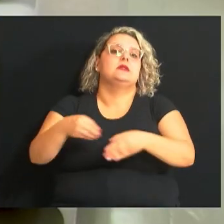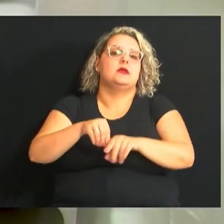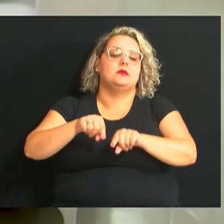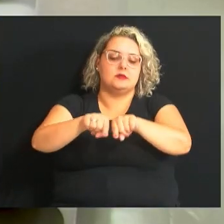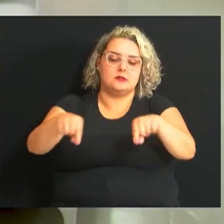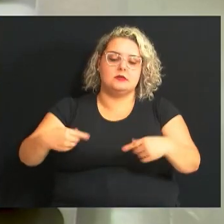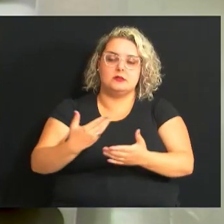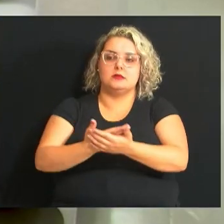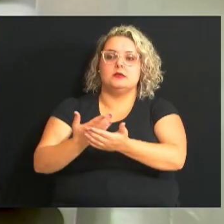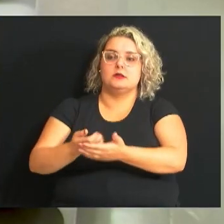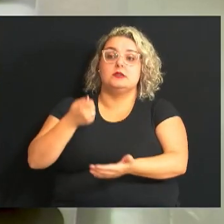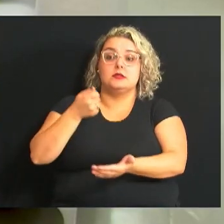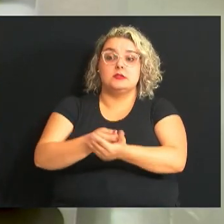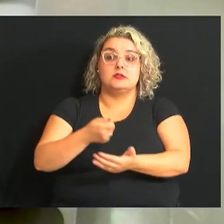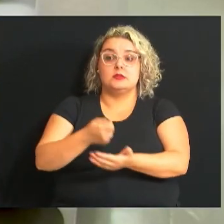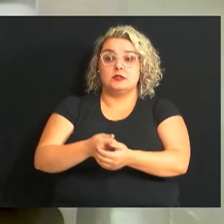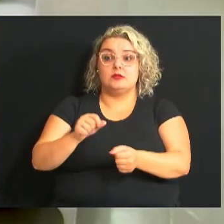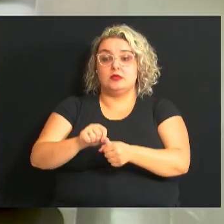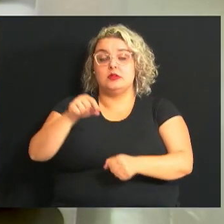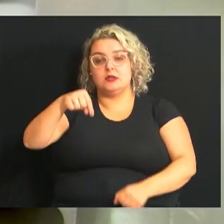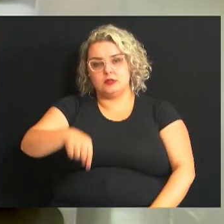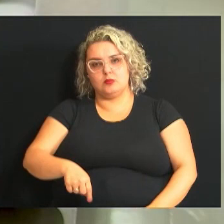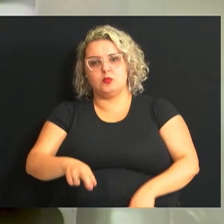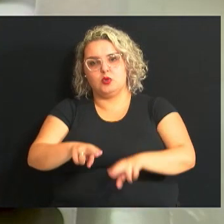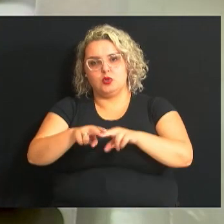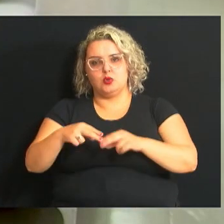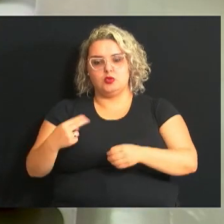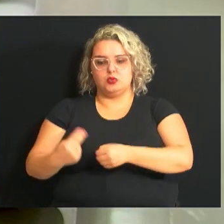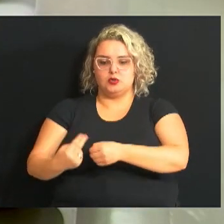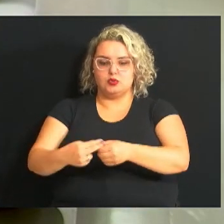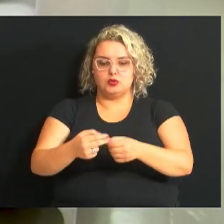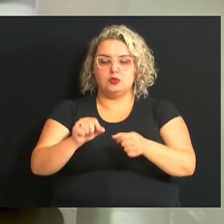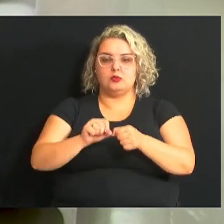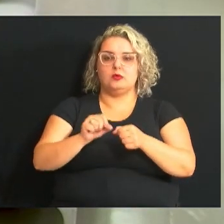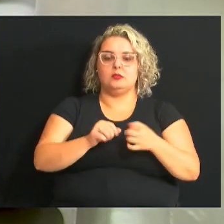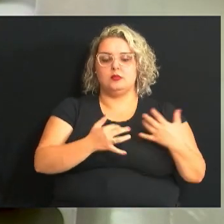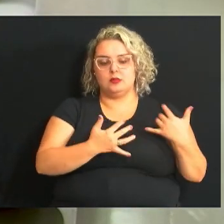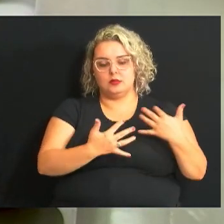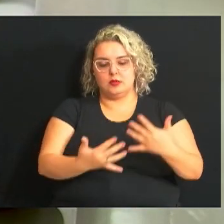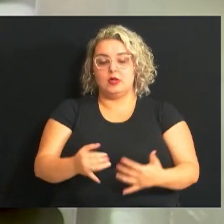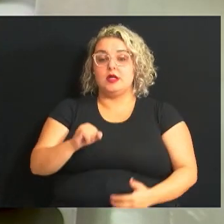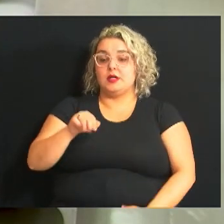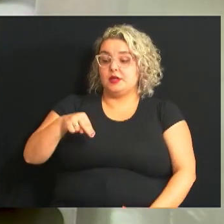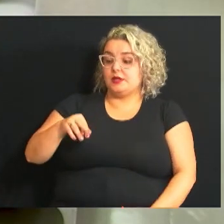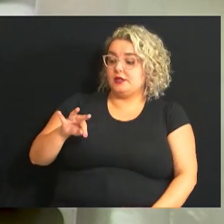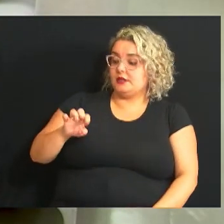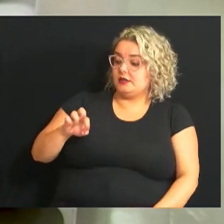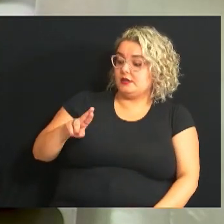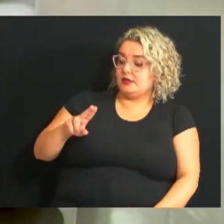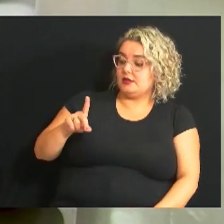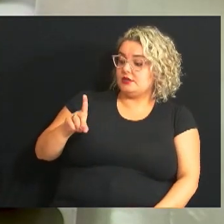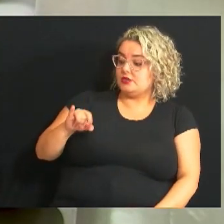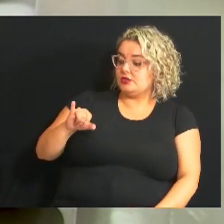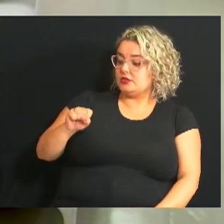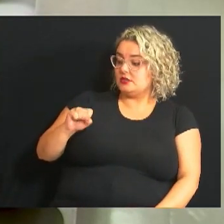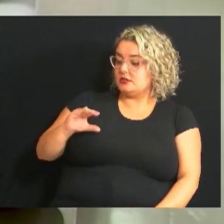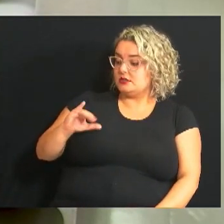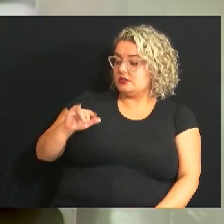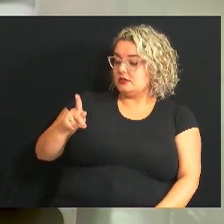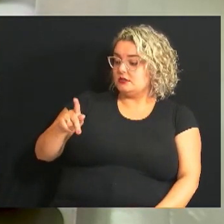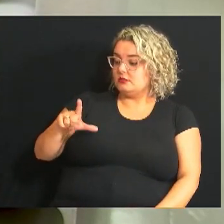aqui. Por isso que a Unicamp criou um percurso de formação interdisciplinar para os estudantes indígenas, para que eles